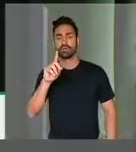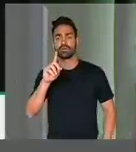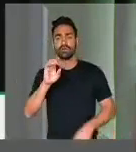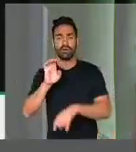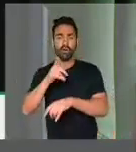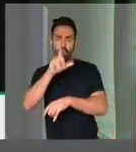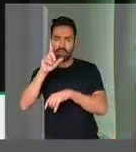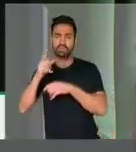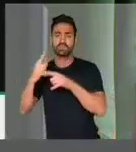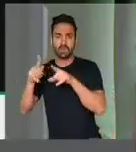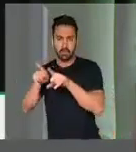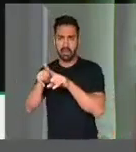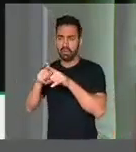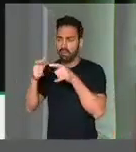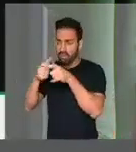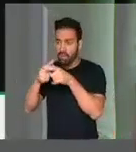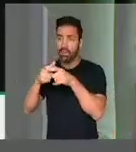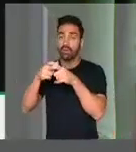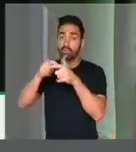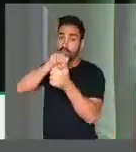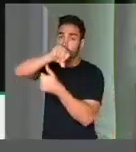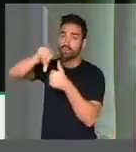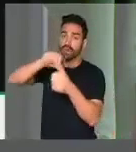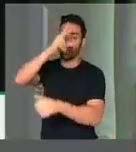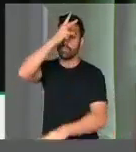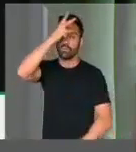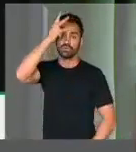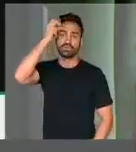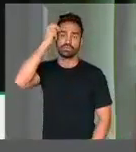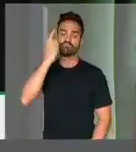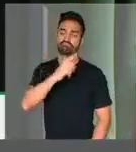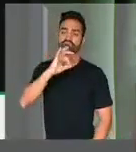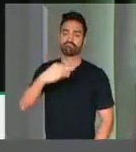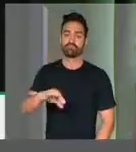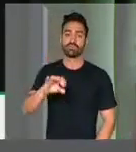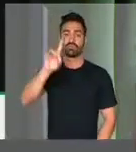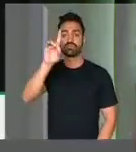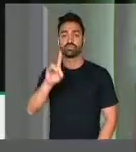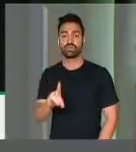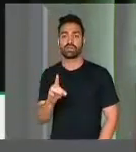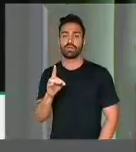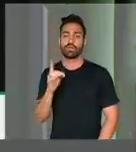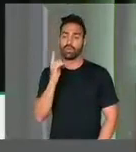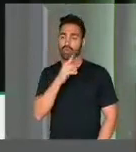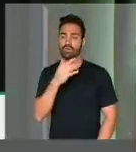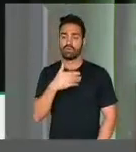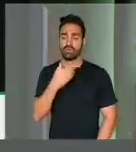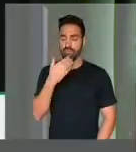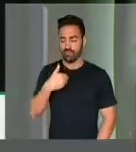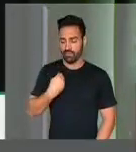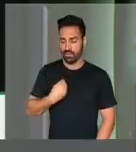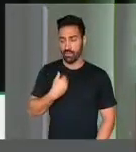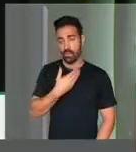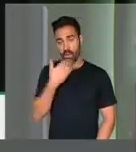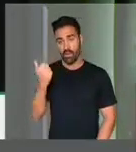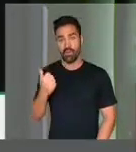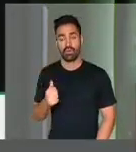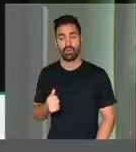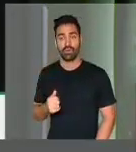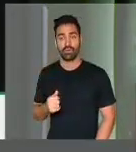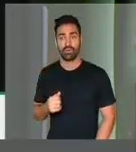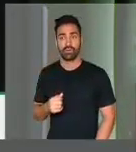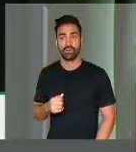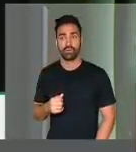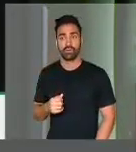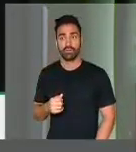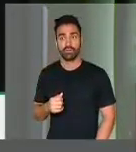estados, possam virar municípios e ter sim o seu direito ao sol, como diz o outro, e ter sim a sua condição